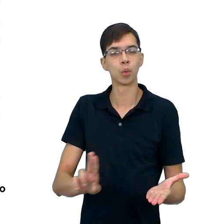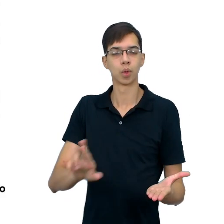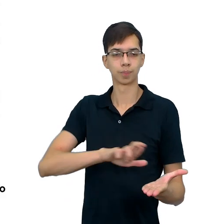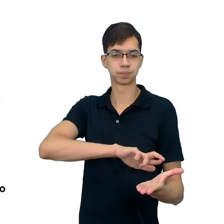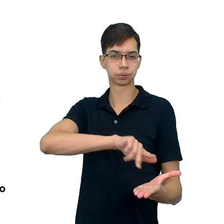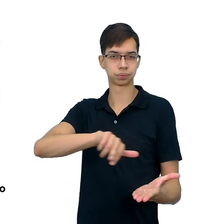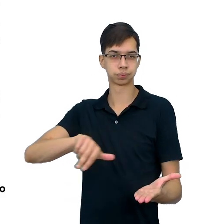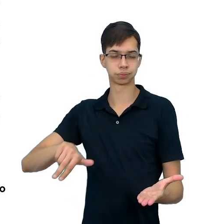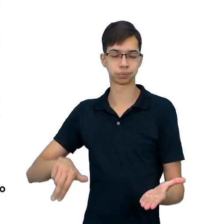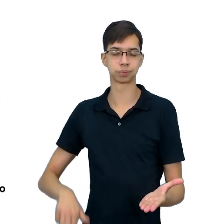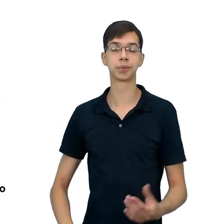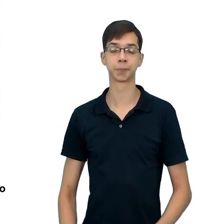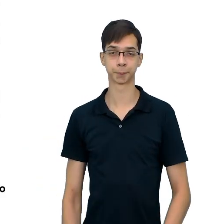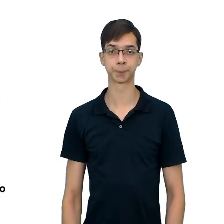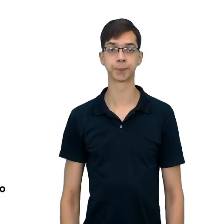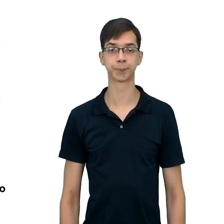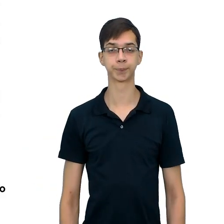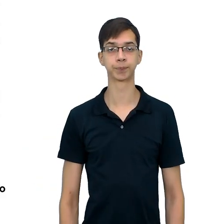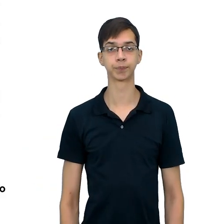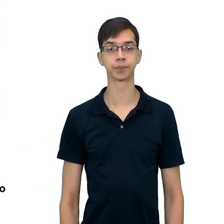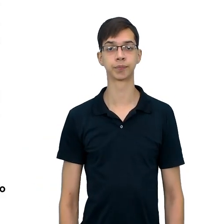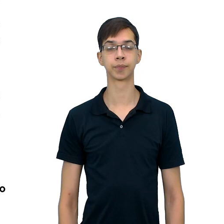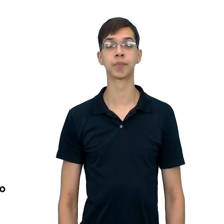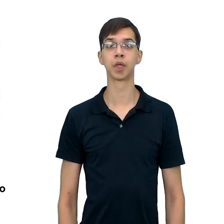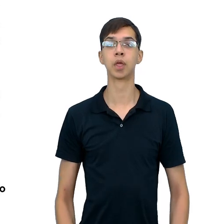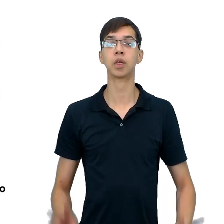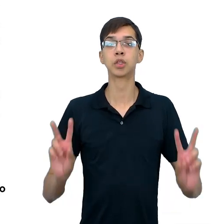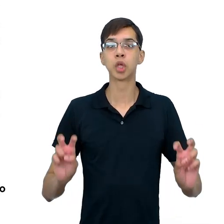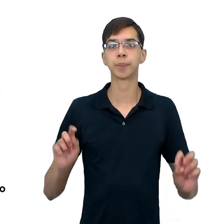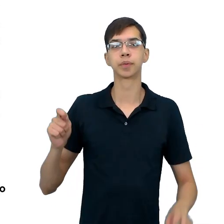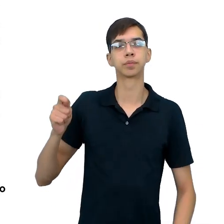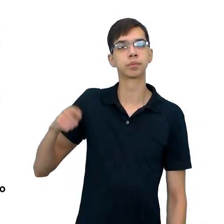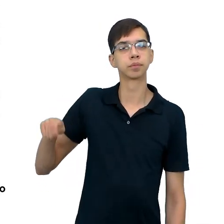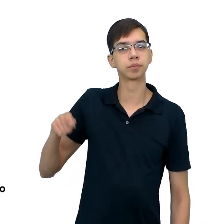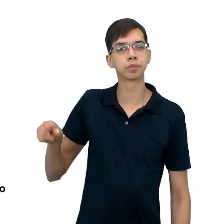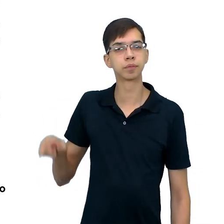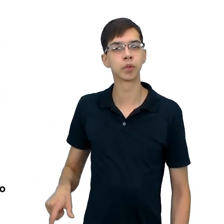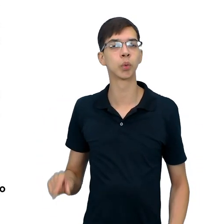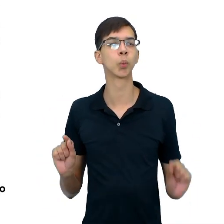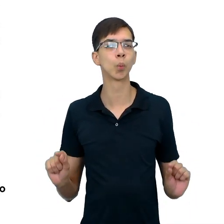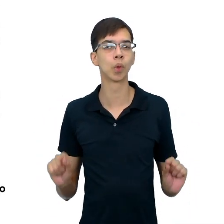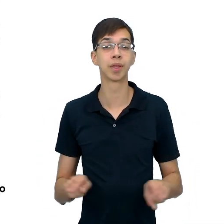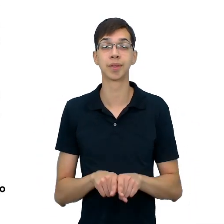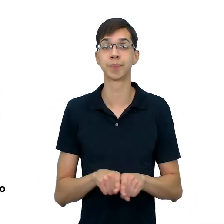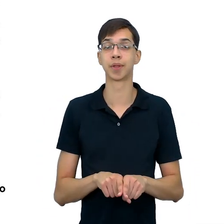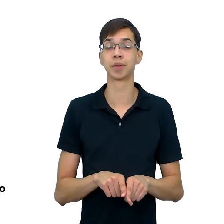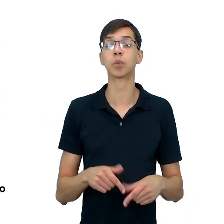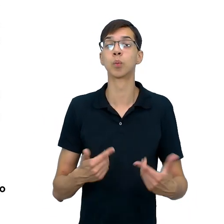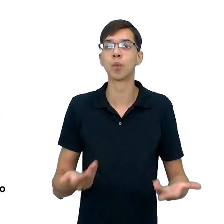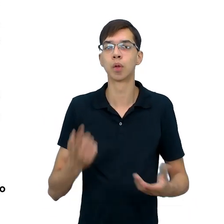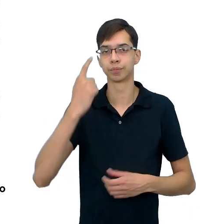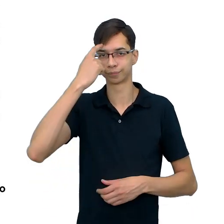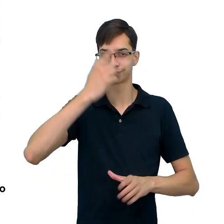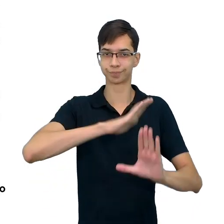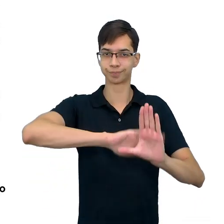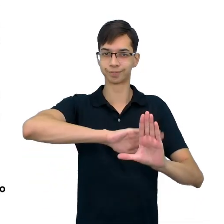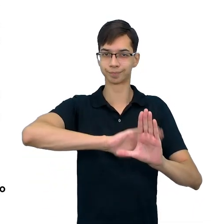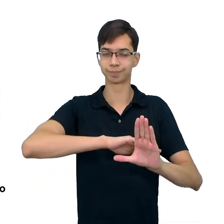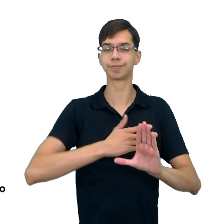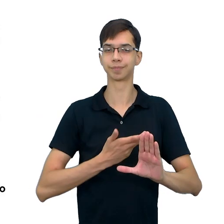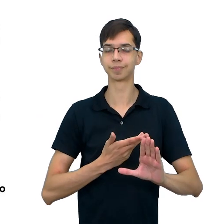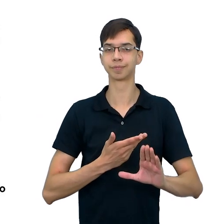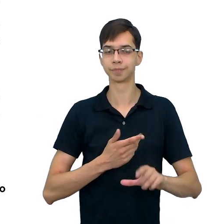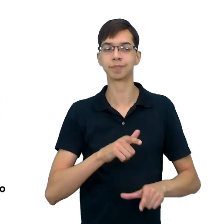assumido pelo autor em relação ao que ele escreveu e também as intenções persuasivas em relação aos seus possíveis